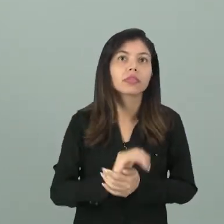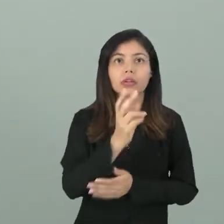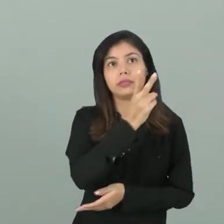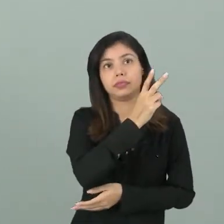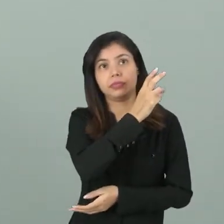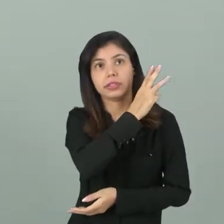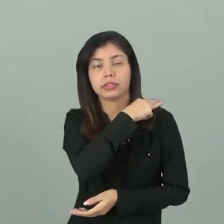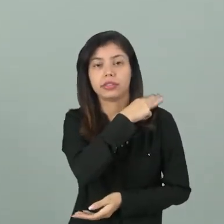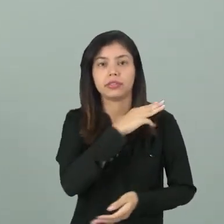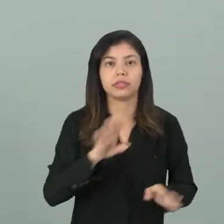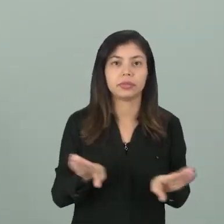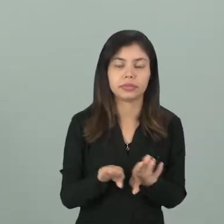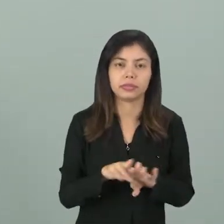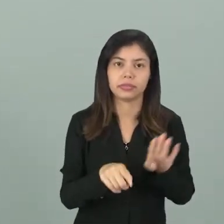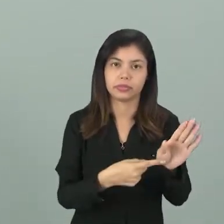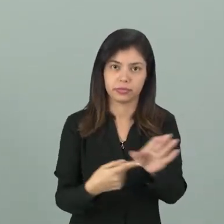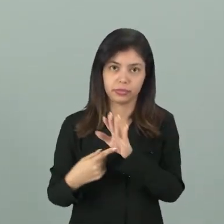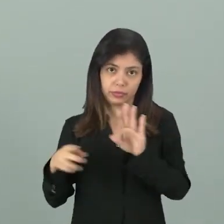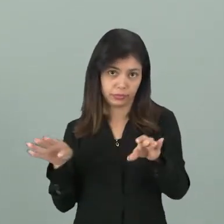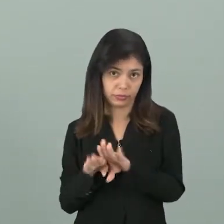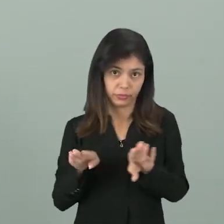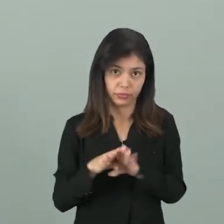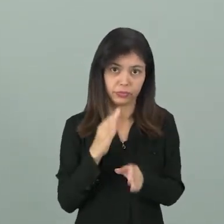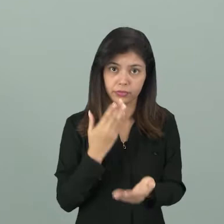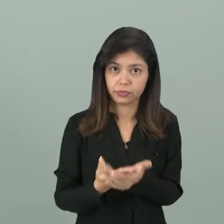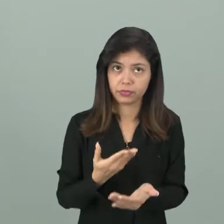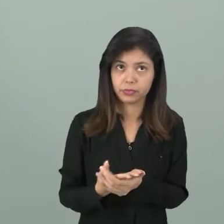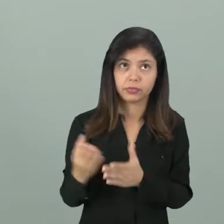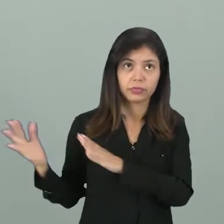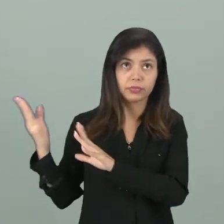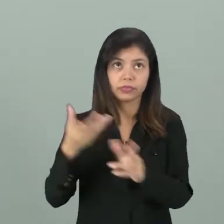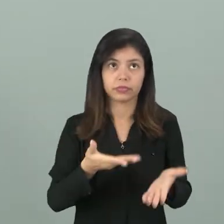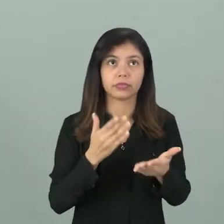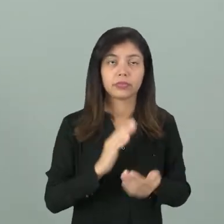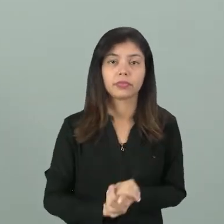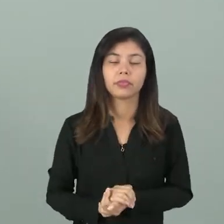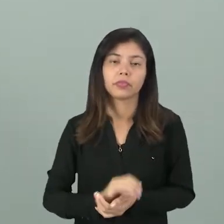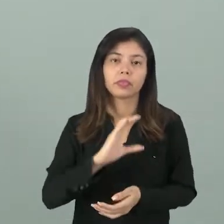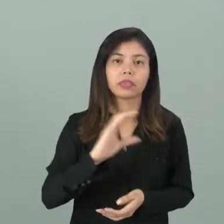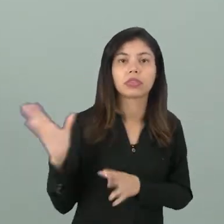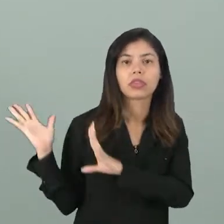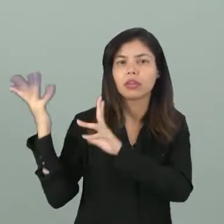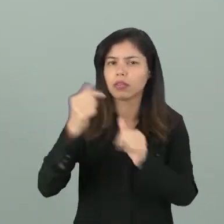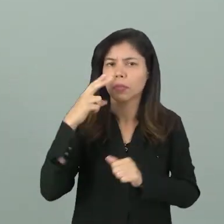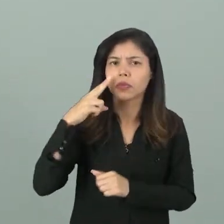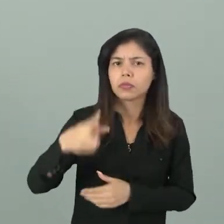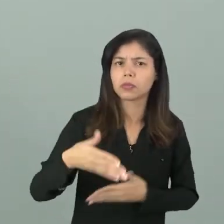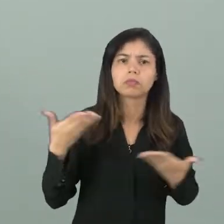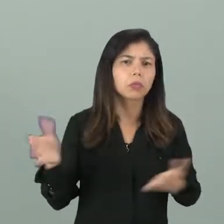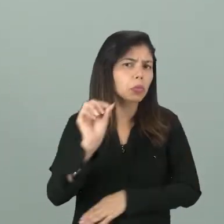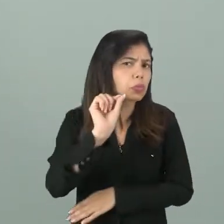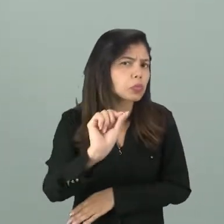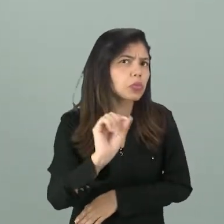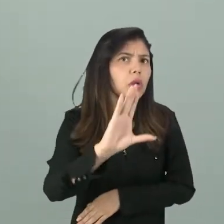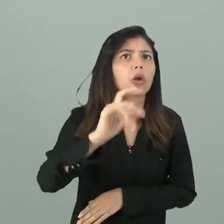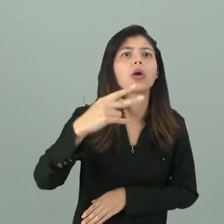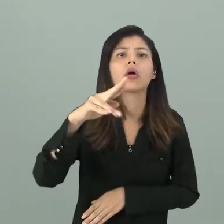segundo ano, sendo estudado aqui no terceiro, né? Só vamos aqui relembrar algumas coisas. Então, vamos ver o que é